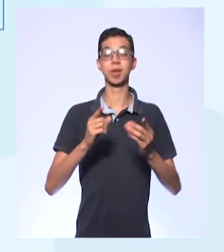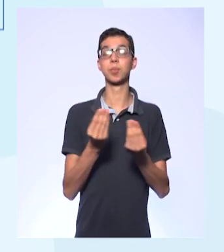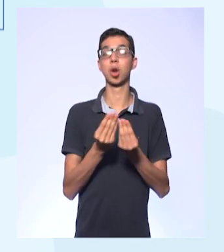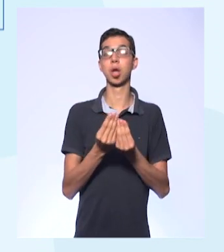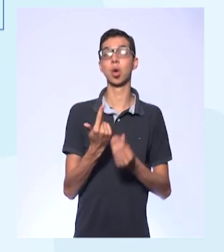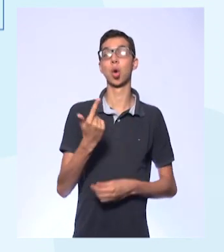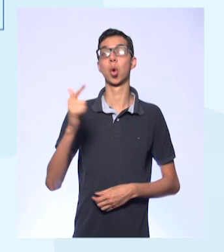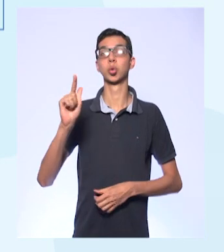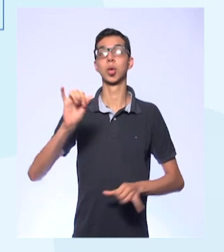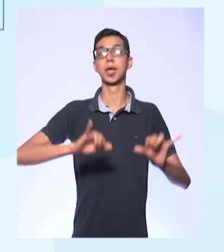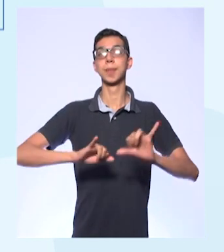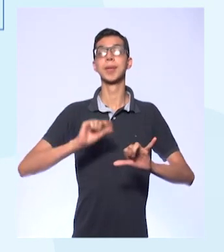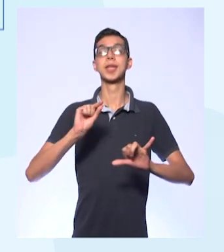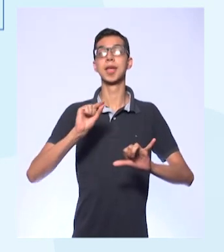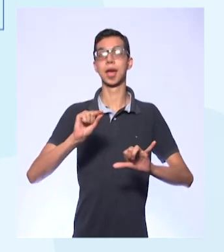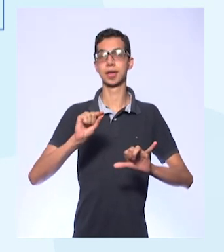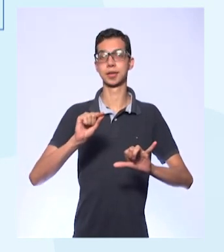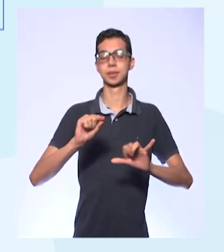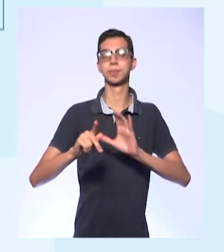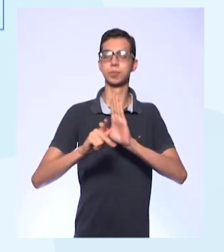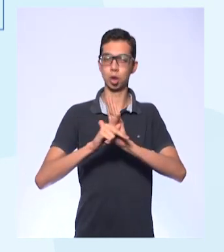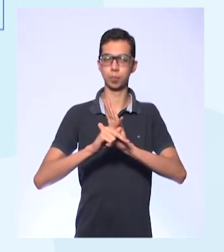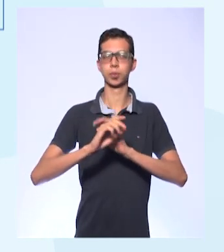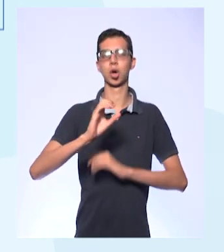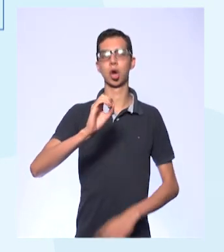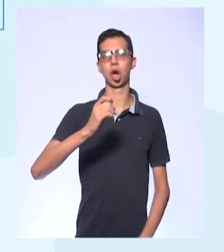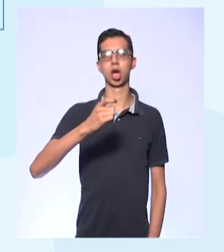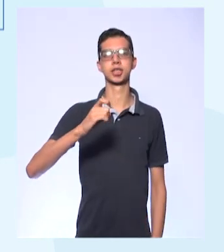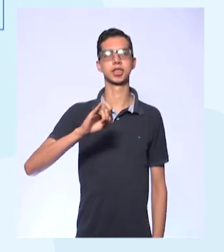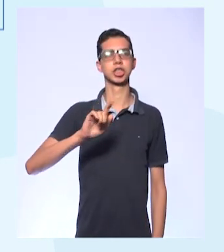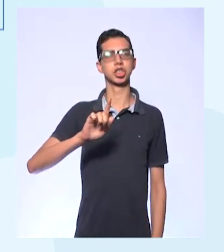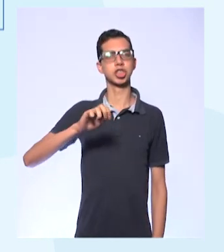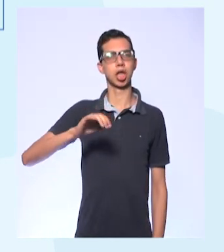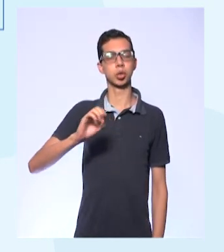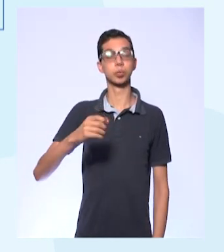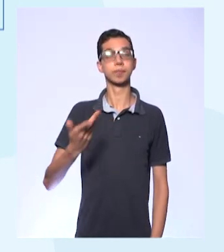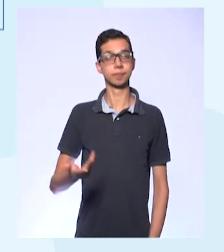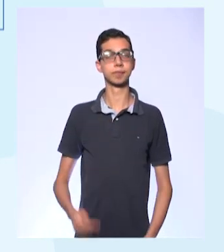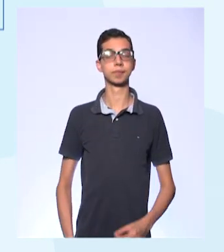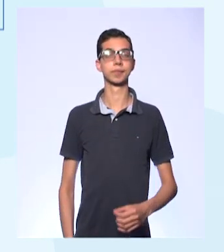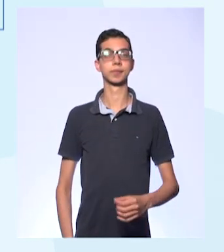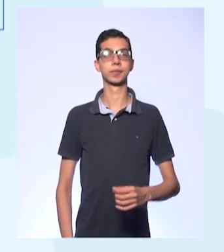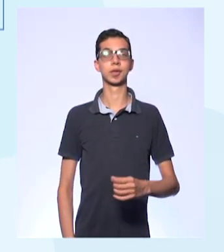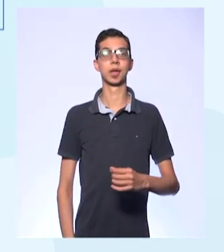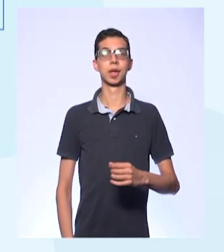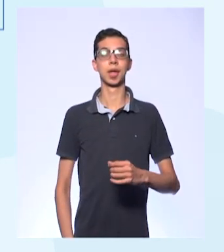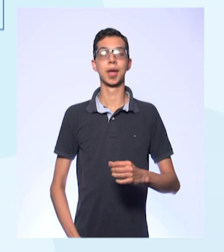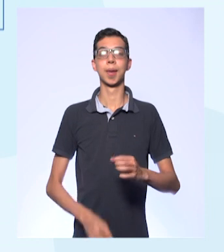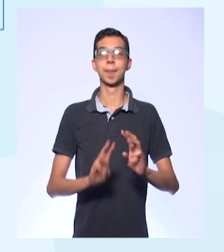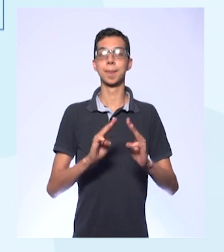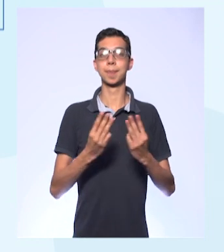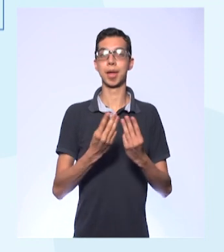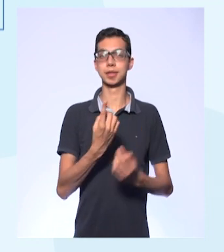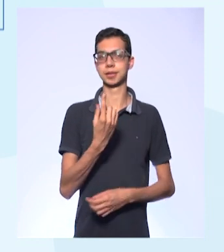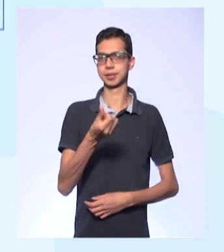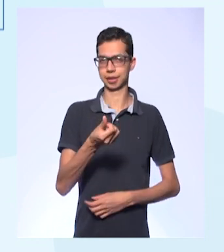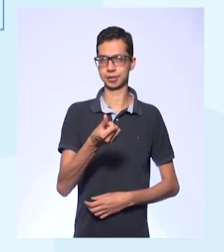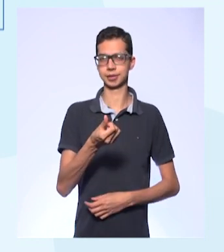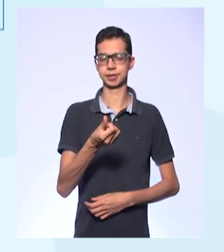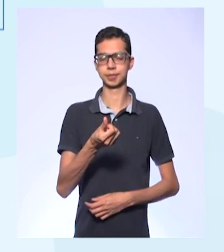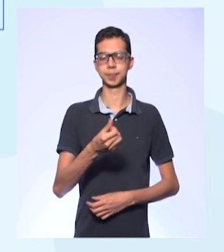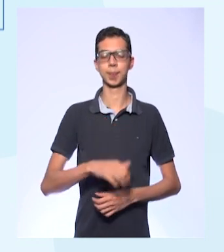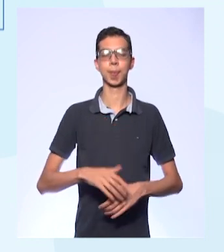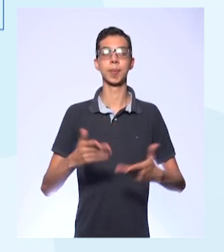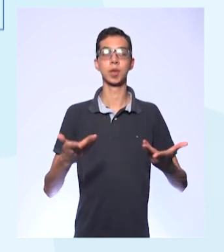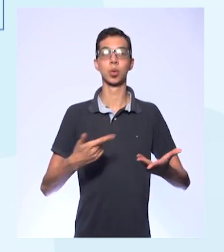elemento químico? É o oxigênio, que tem só um oxigênio, cuja sua massa é 16. Então, quando eu efetuo